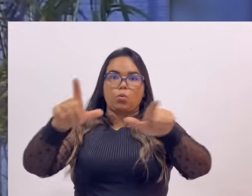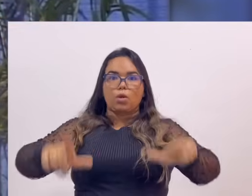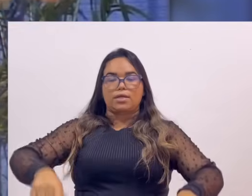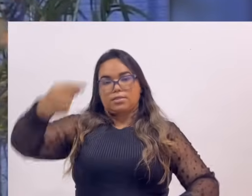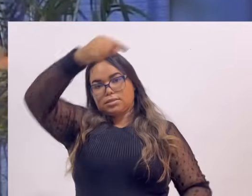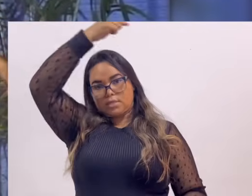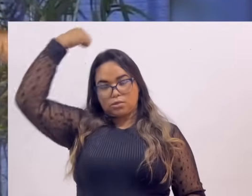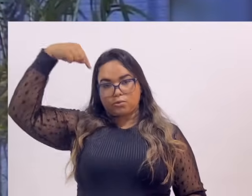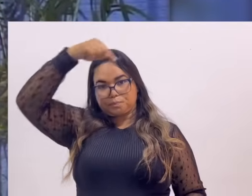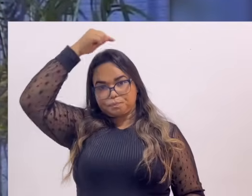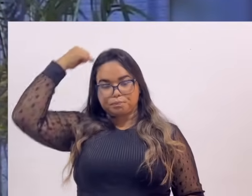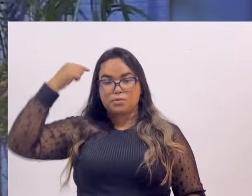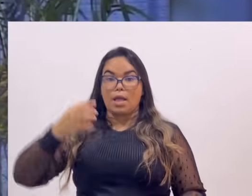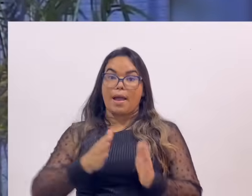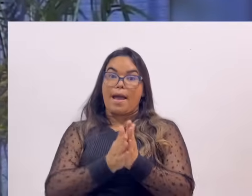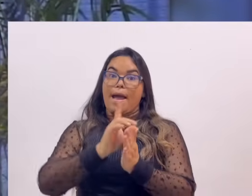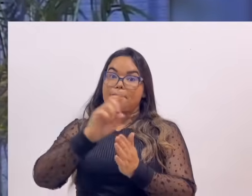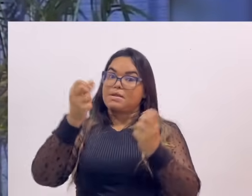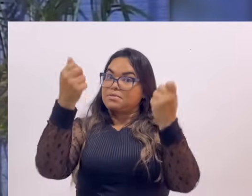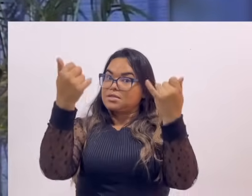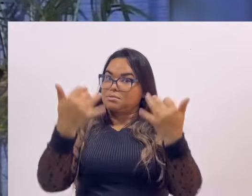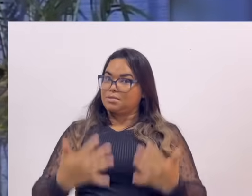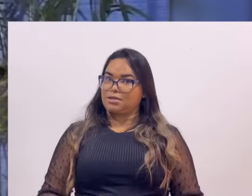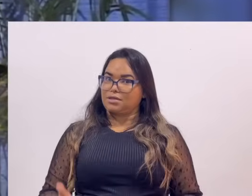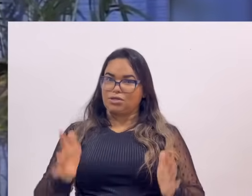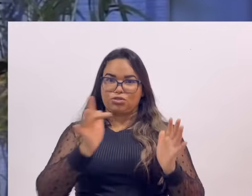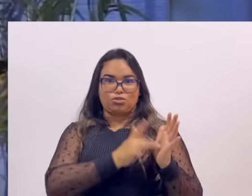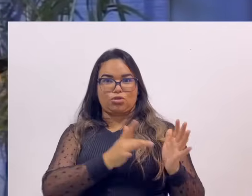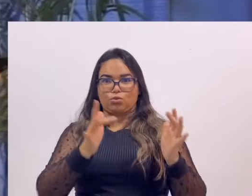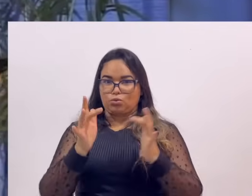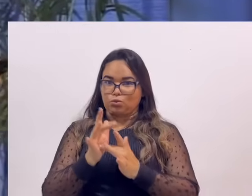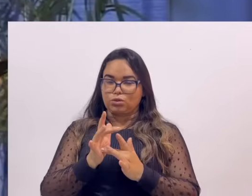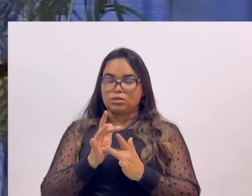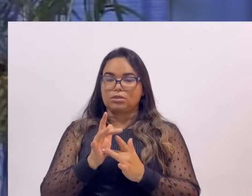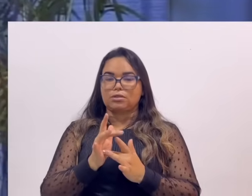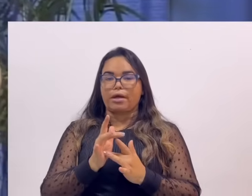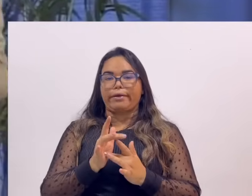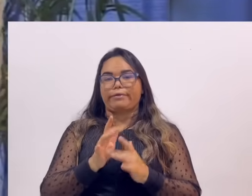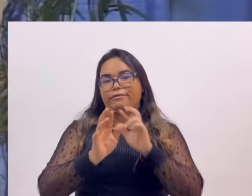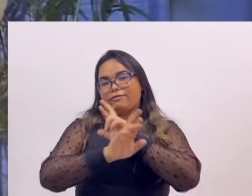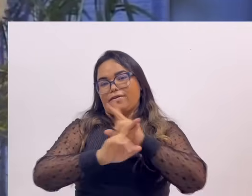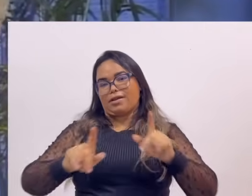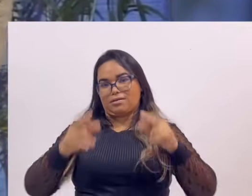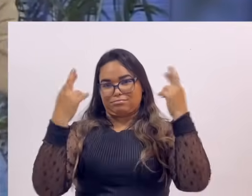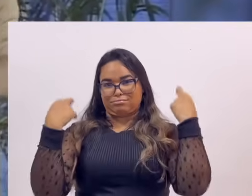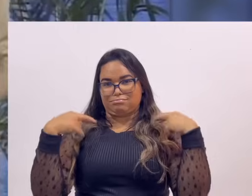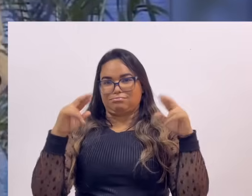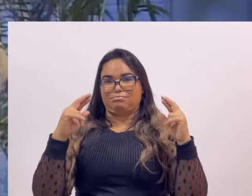entrou com sangue de cordeiros ou carneiros mas com o seu próprio sangue.